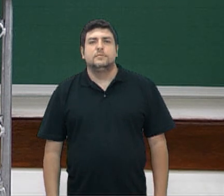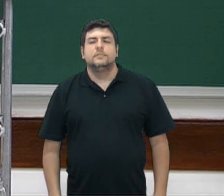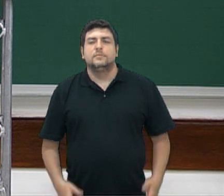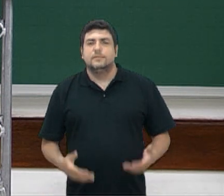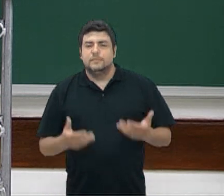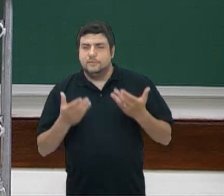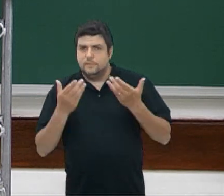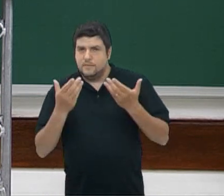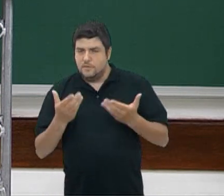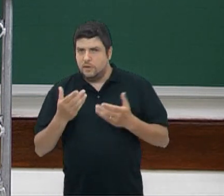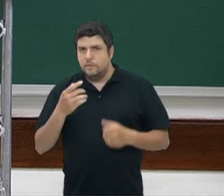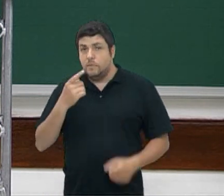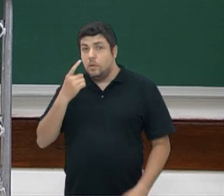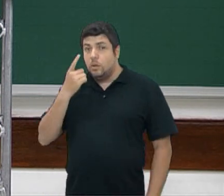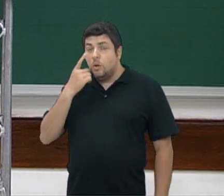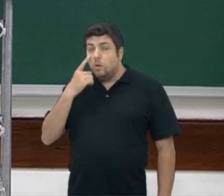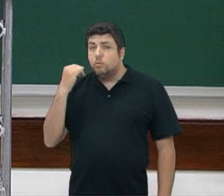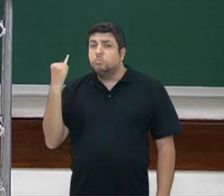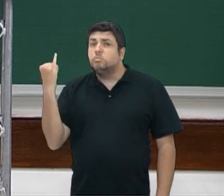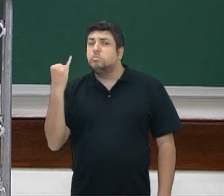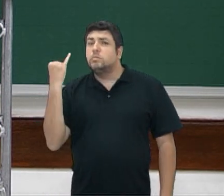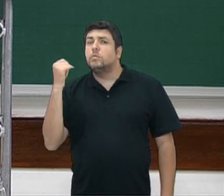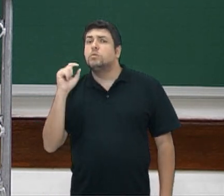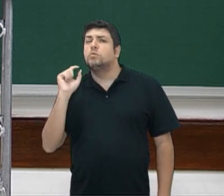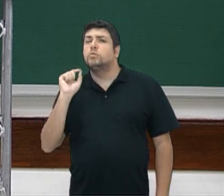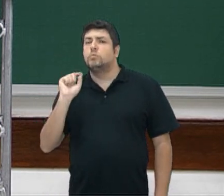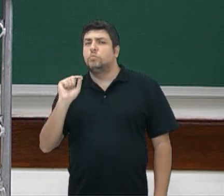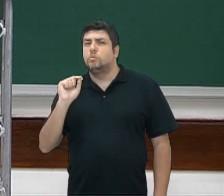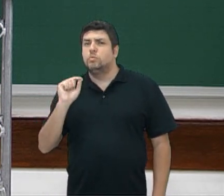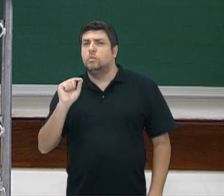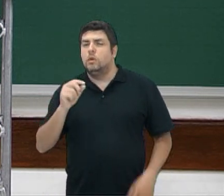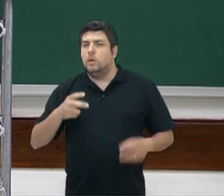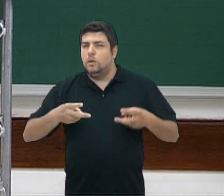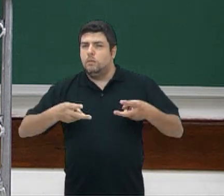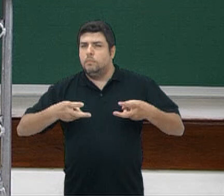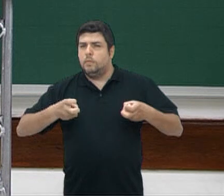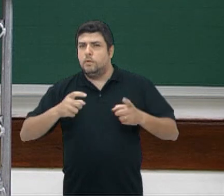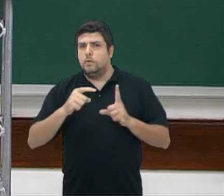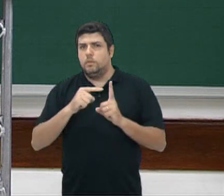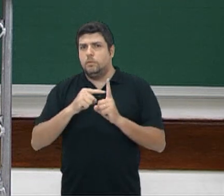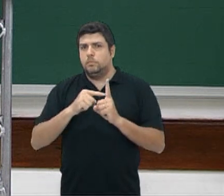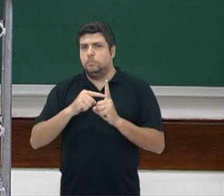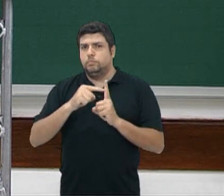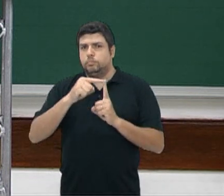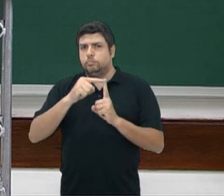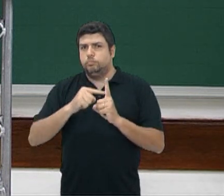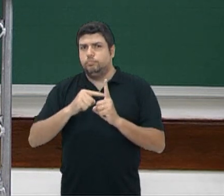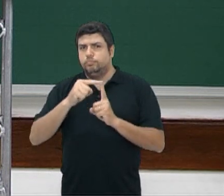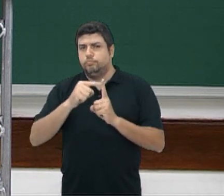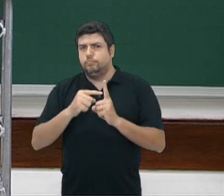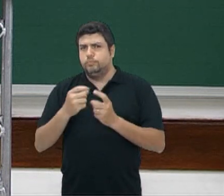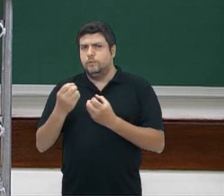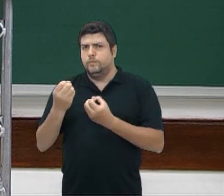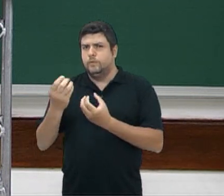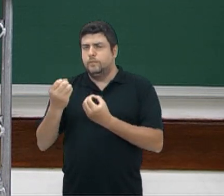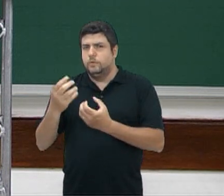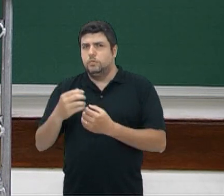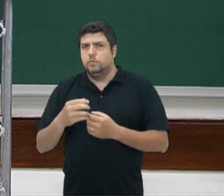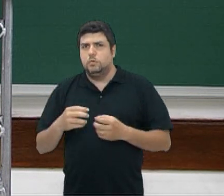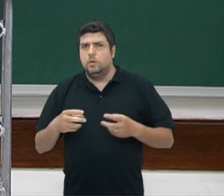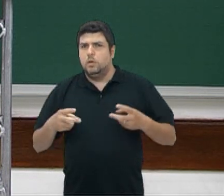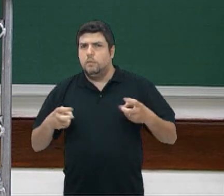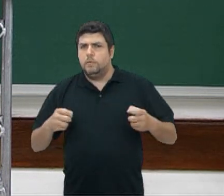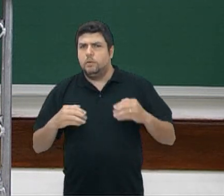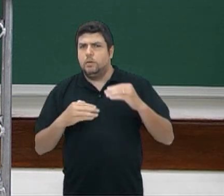Alunos, aqui o que é importante? Que você percebam as temperaturas fornecidas e que elas não estão no